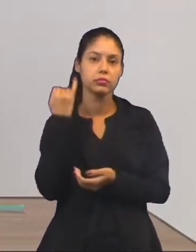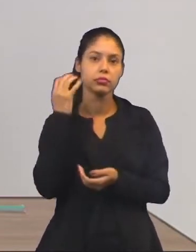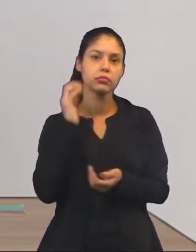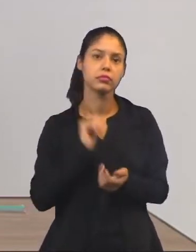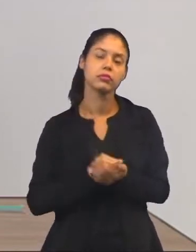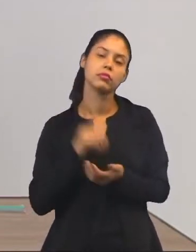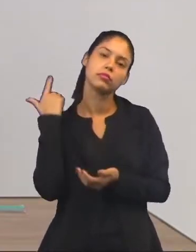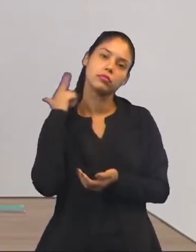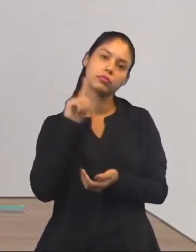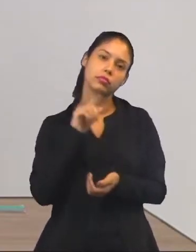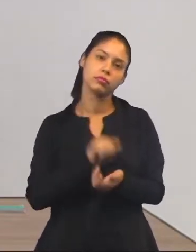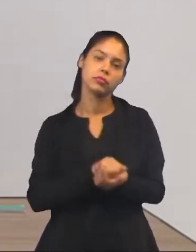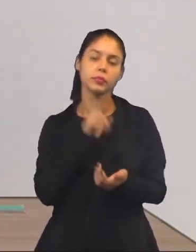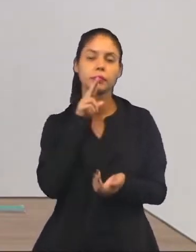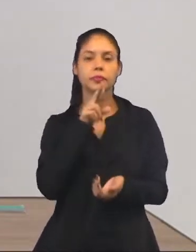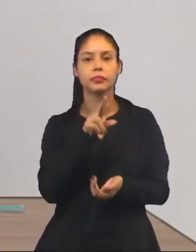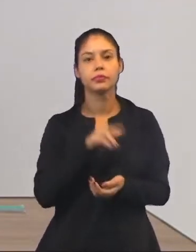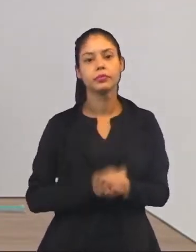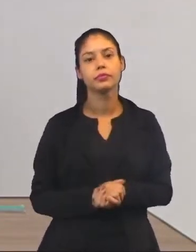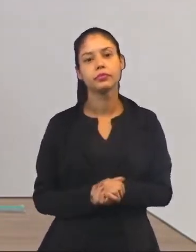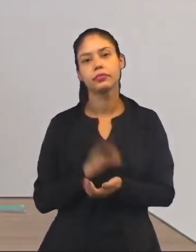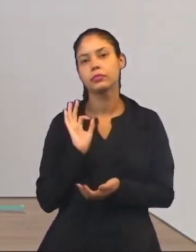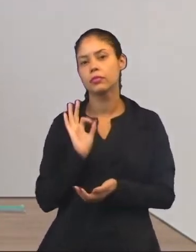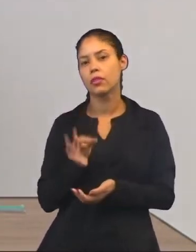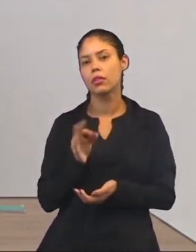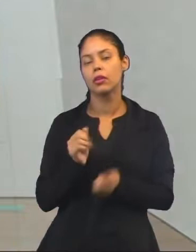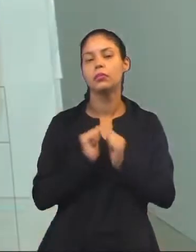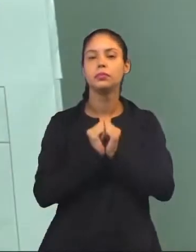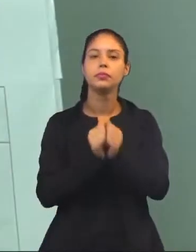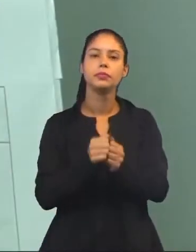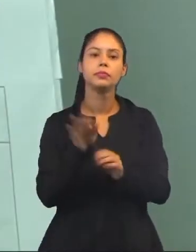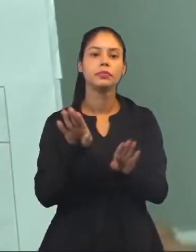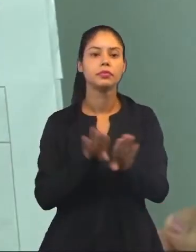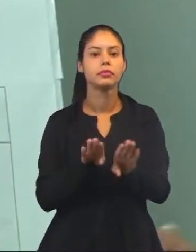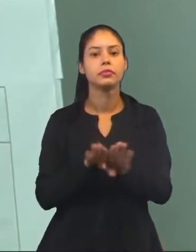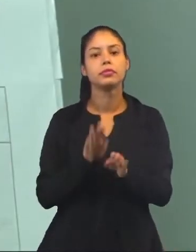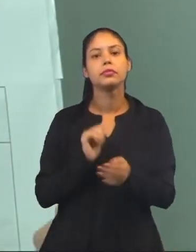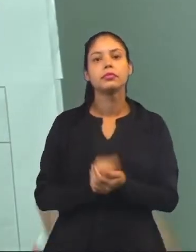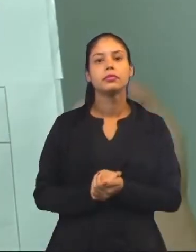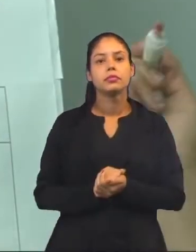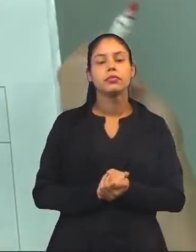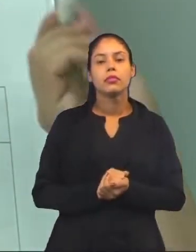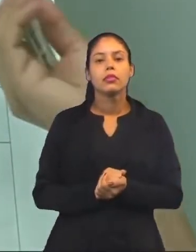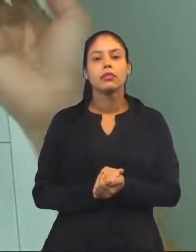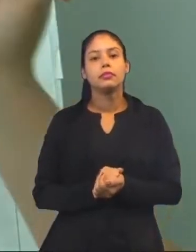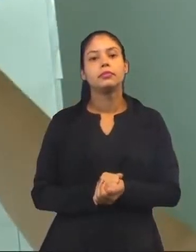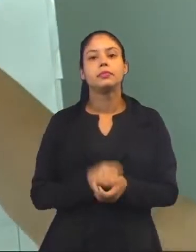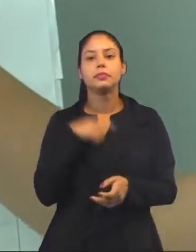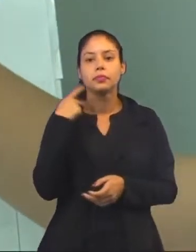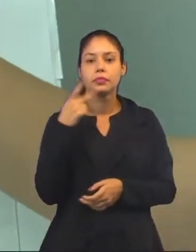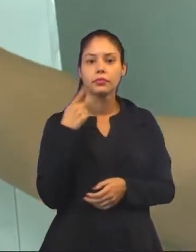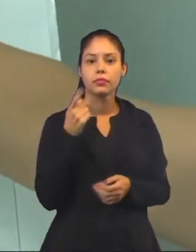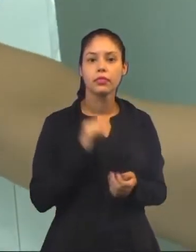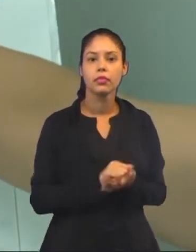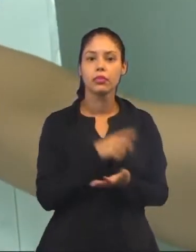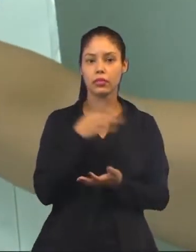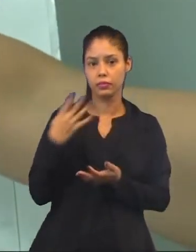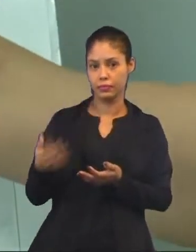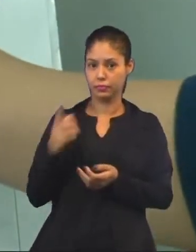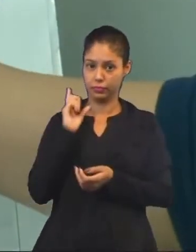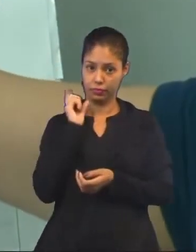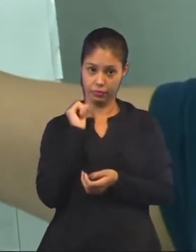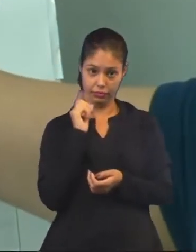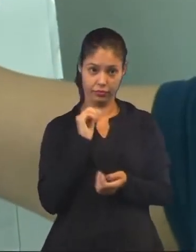para conseguirmos resolver, tá certo? Vamos lá juntos então. Nós temos aqui nos falando a quantidade